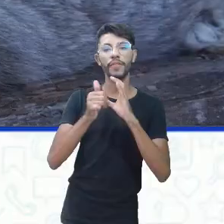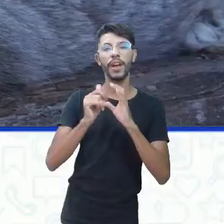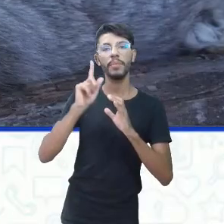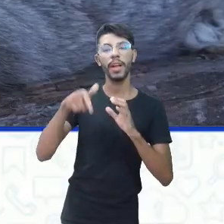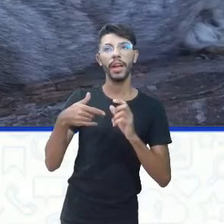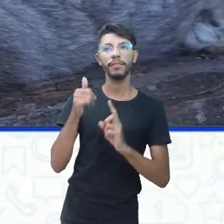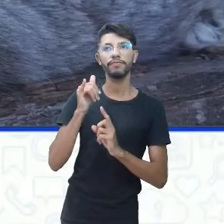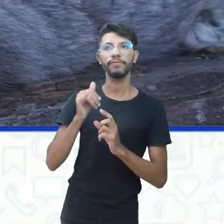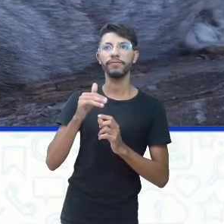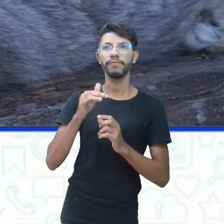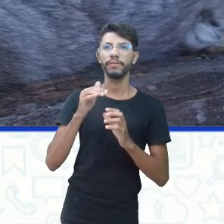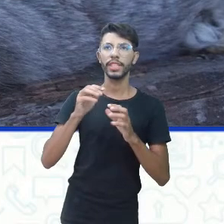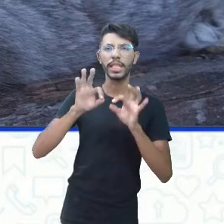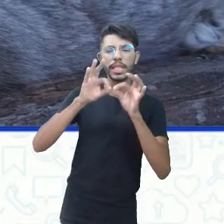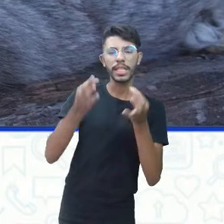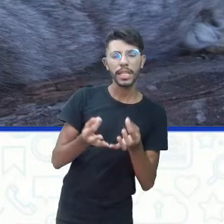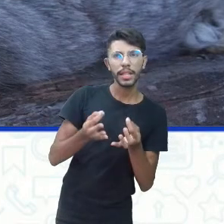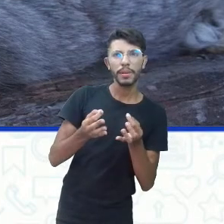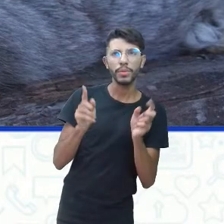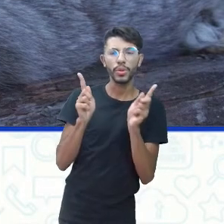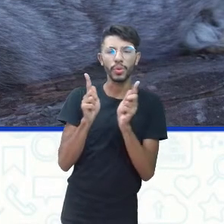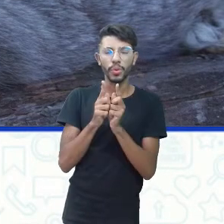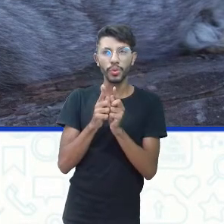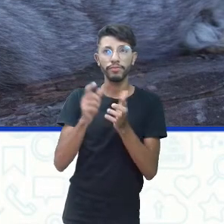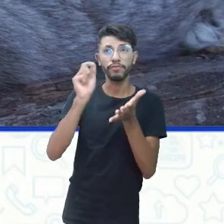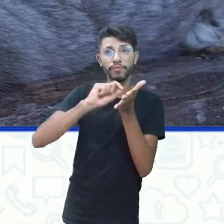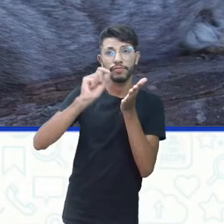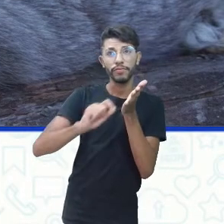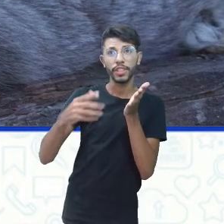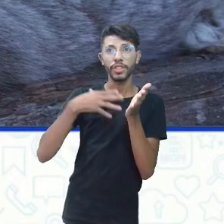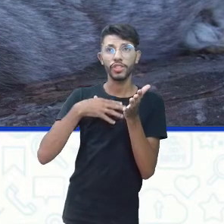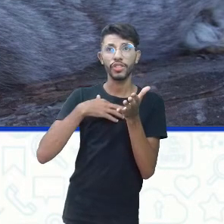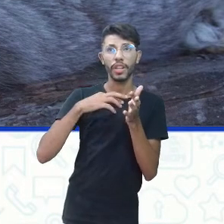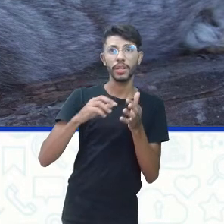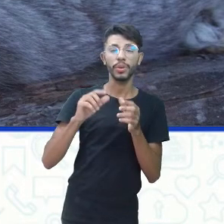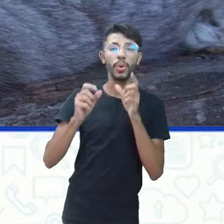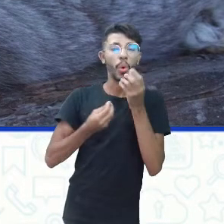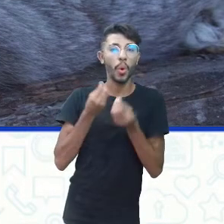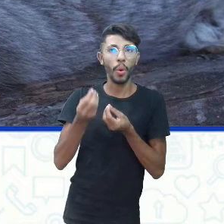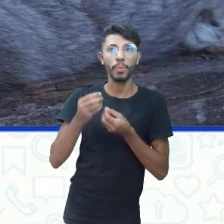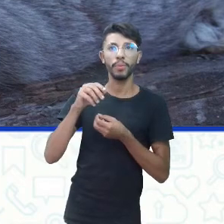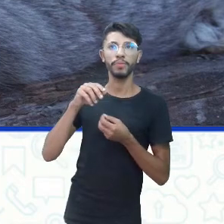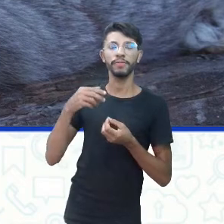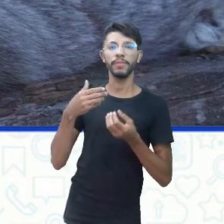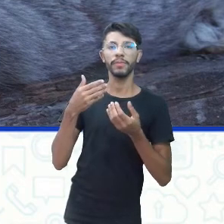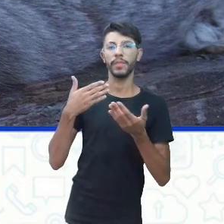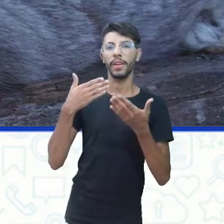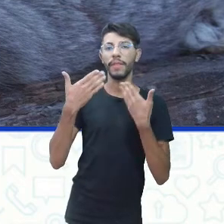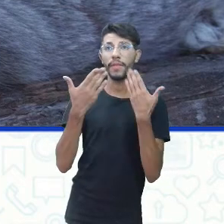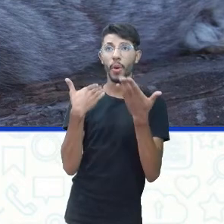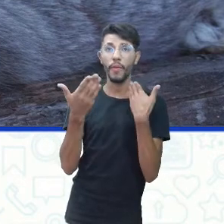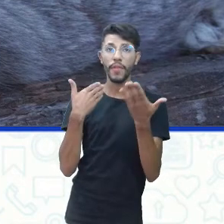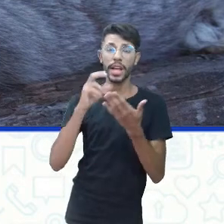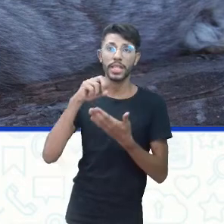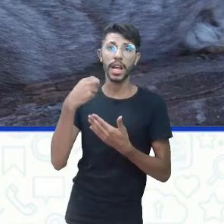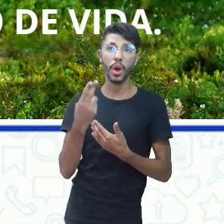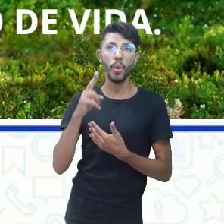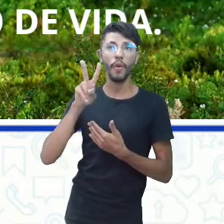narrativa simples e breve, escrita em forma de verso ou de prosa.